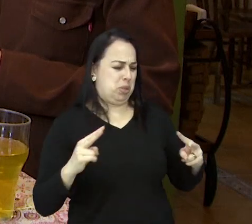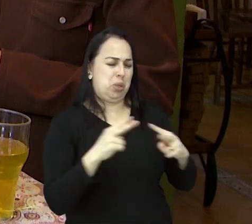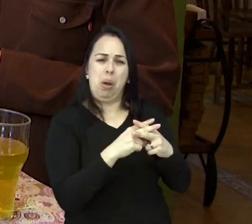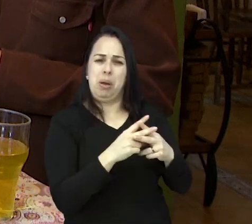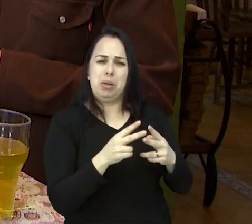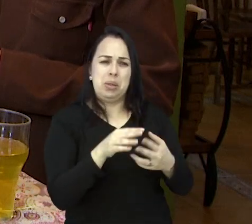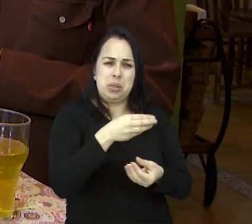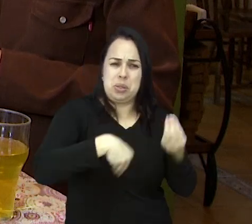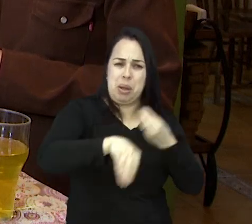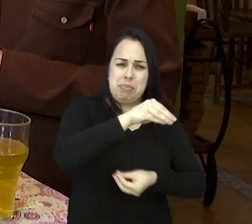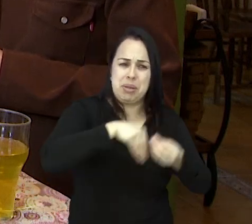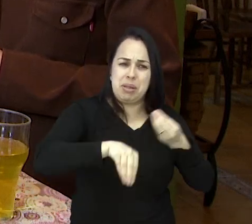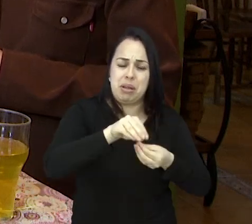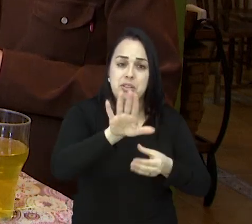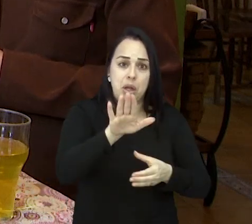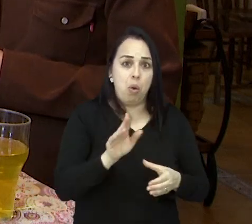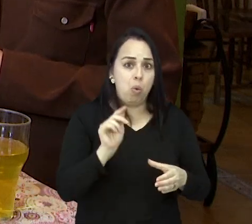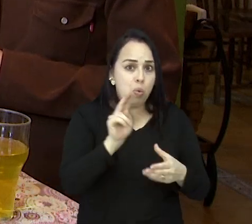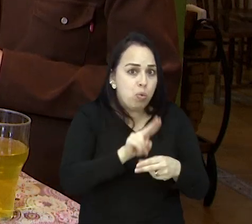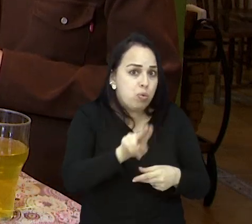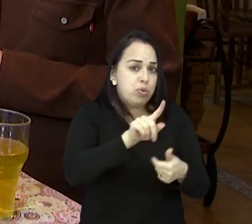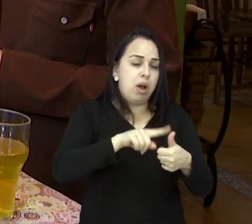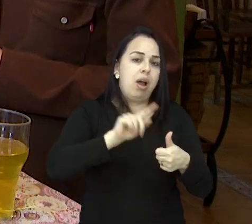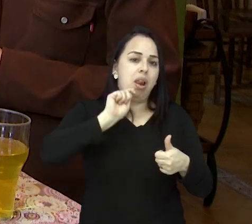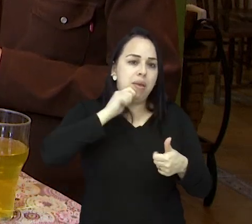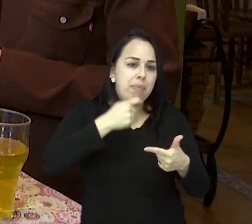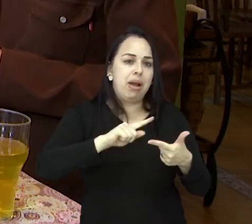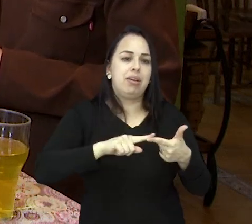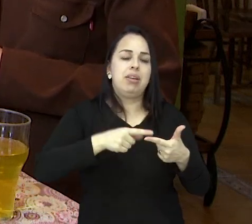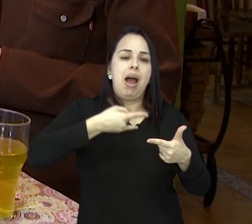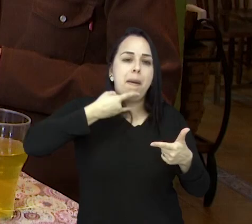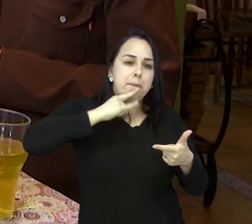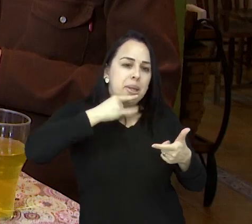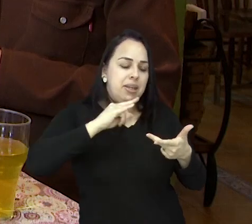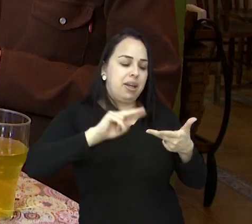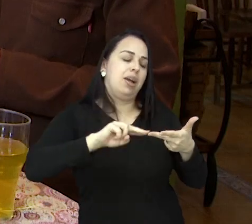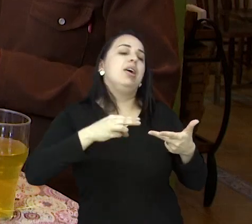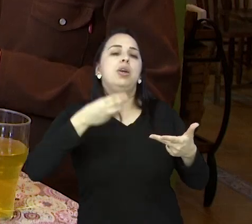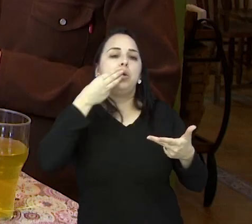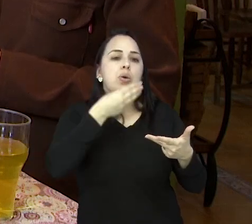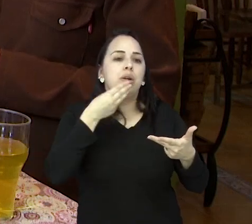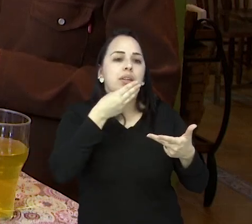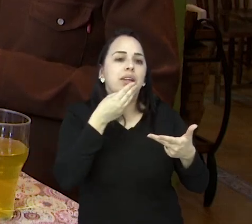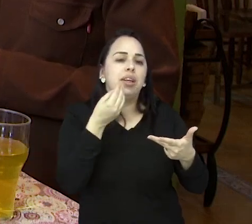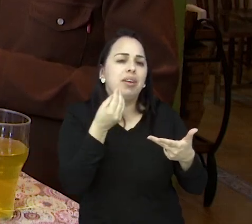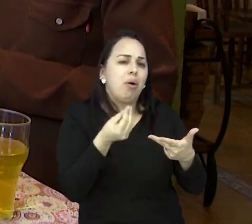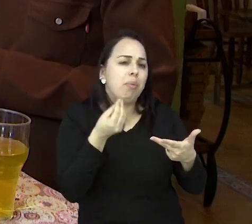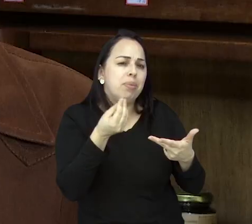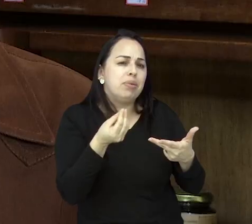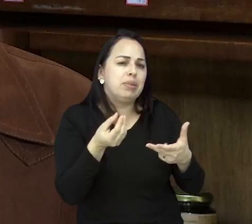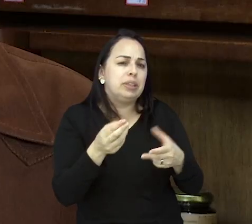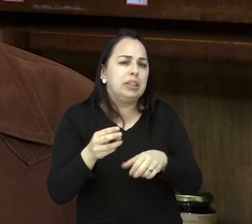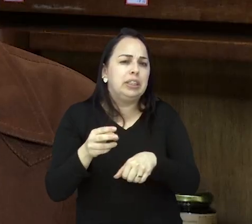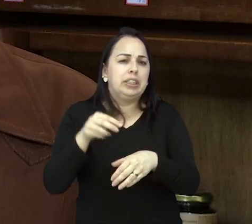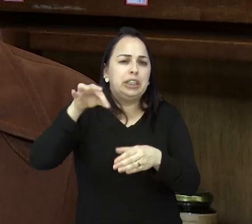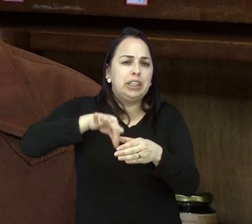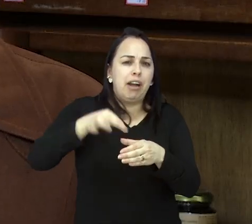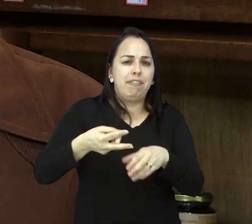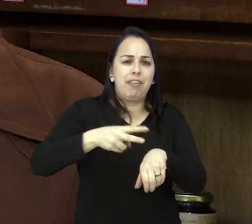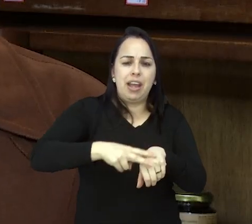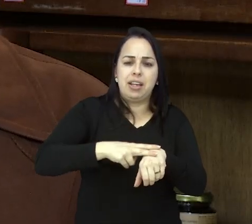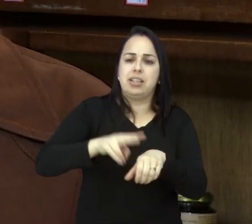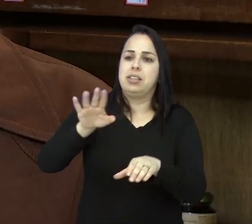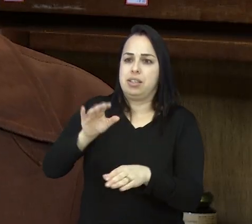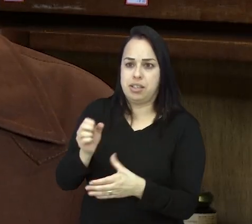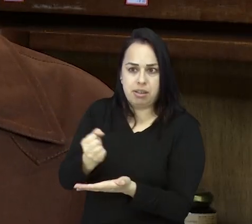chá verde? Você usou o limão, a cachaça, o açúcar, e onde entrou o chá verde? Exatamente. Então, assim, basicamente você